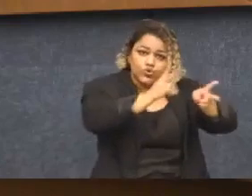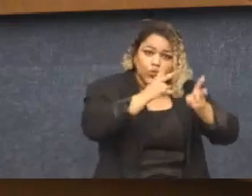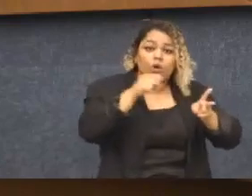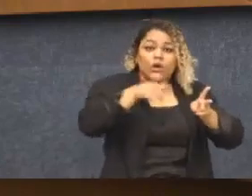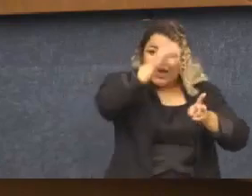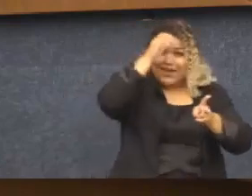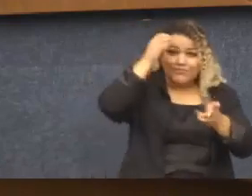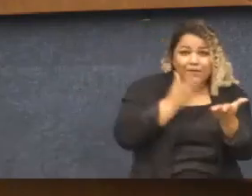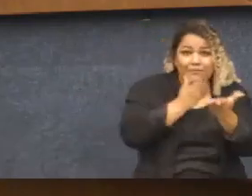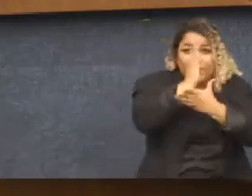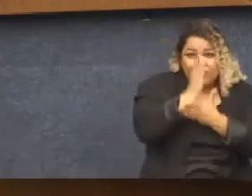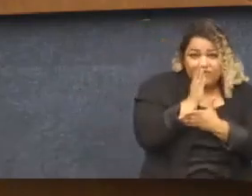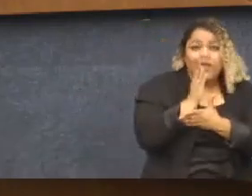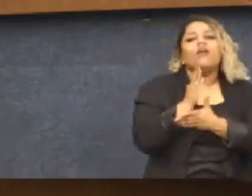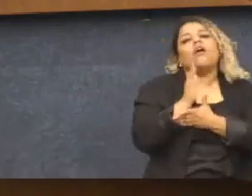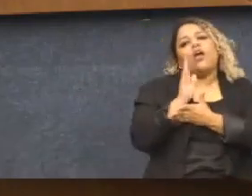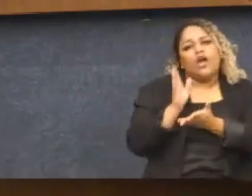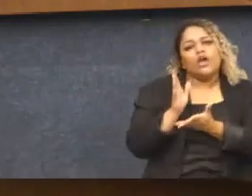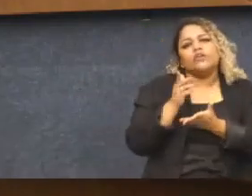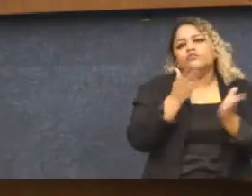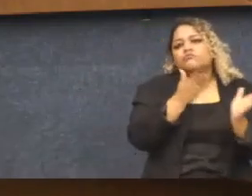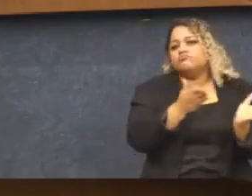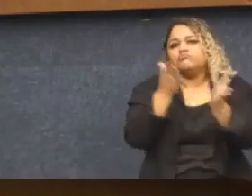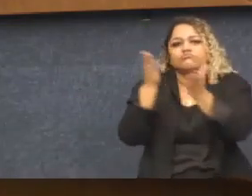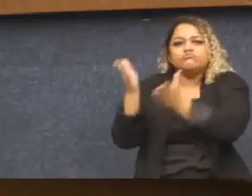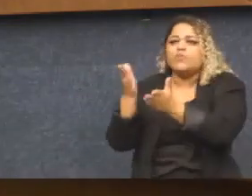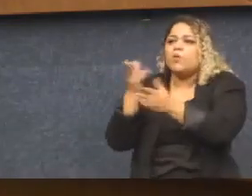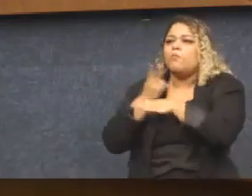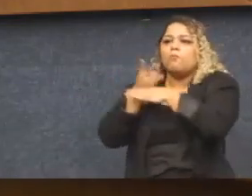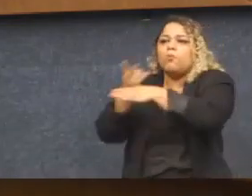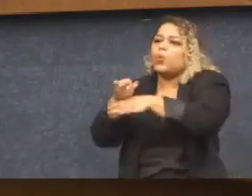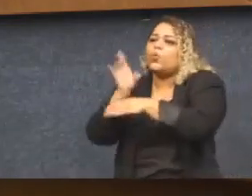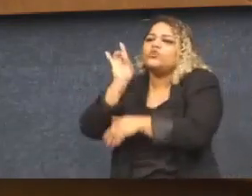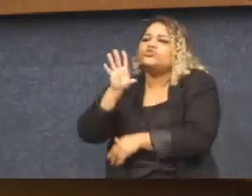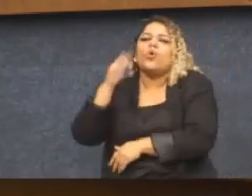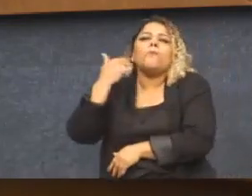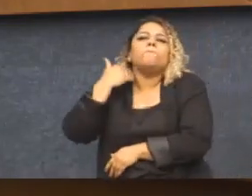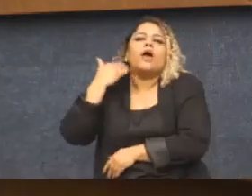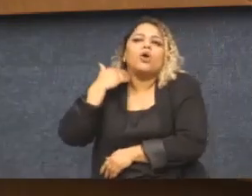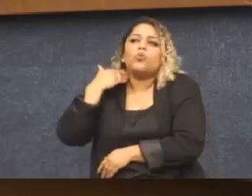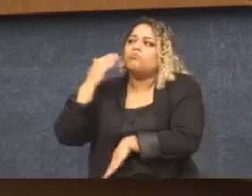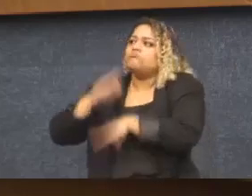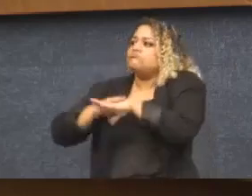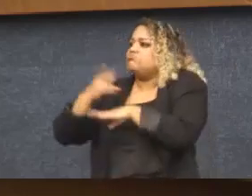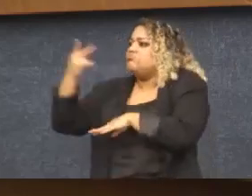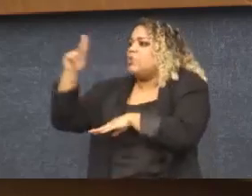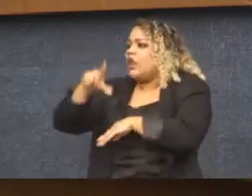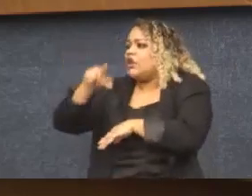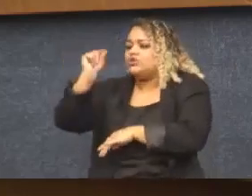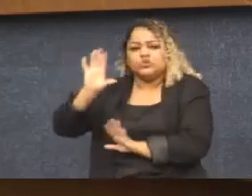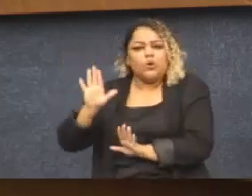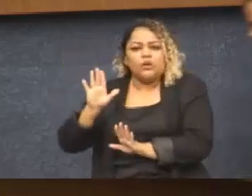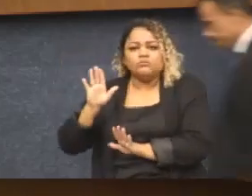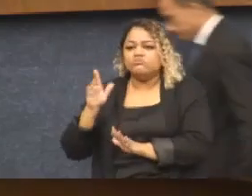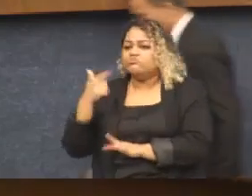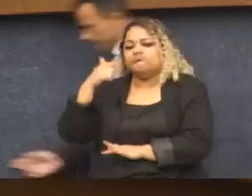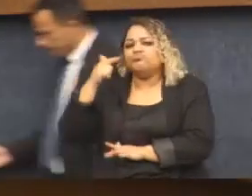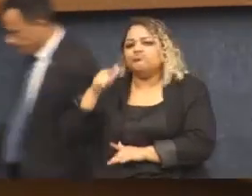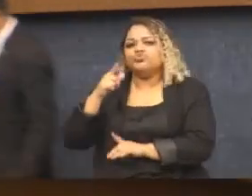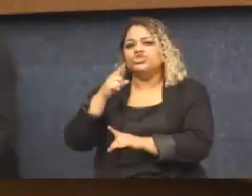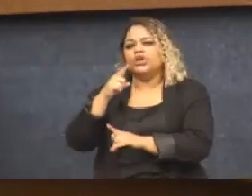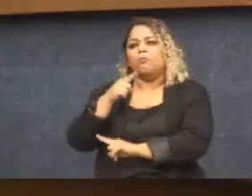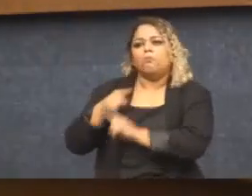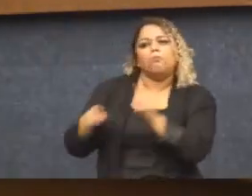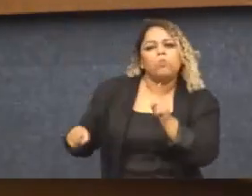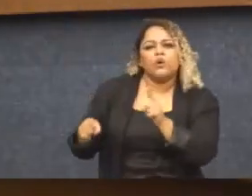plenário, bastava direcionar para uma instituição financeira a seu critério, mas nada impedia, assim